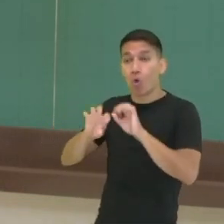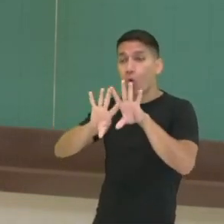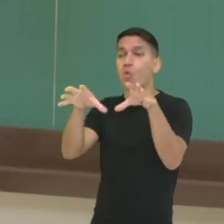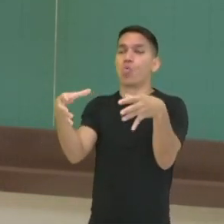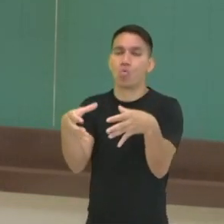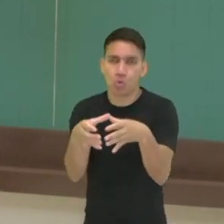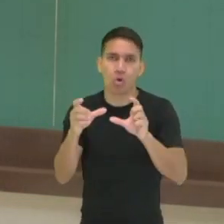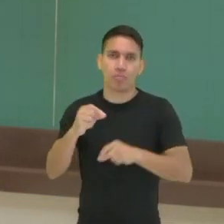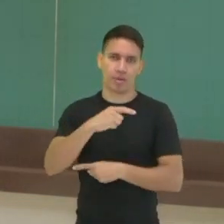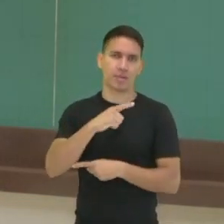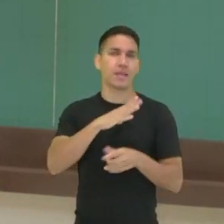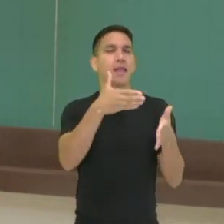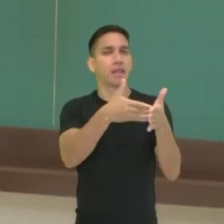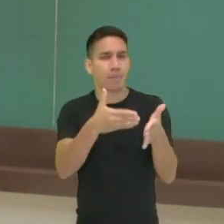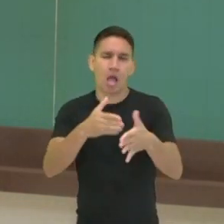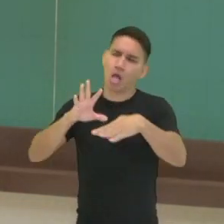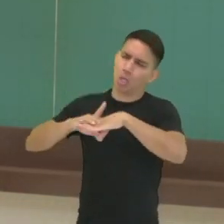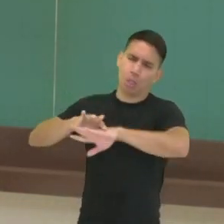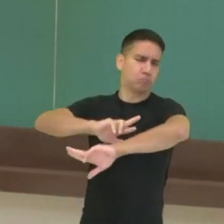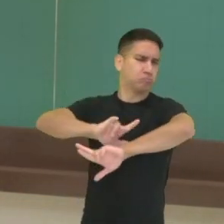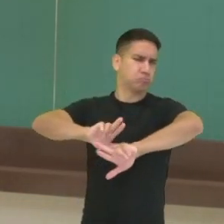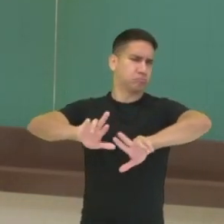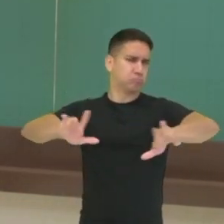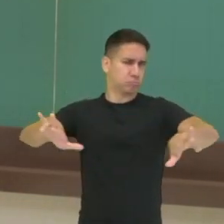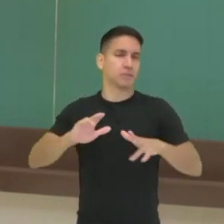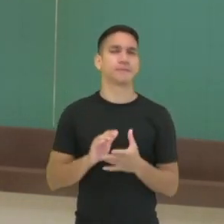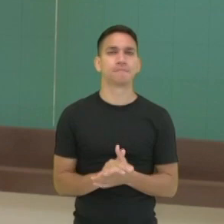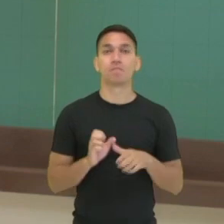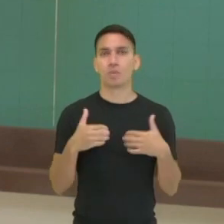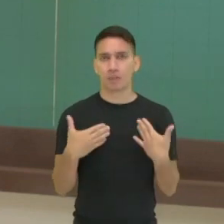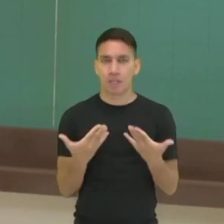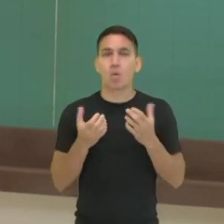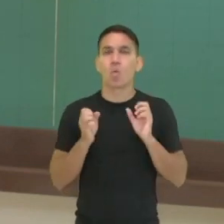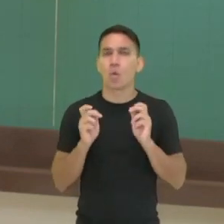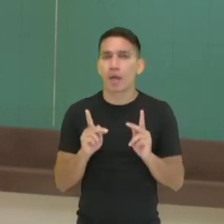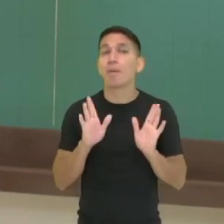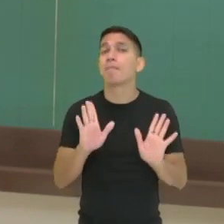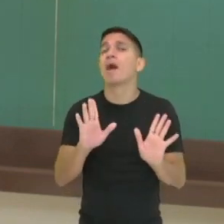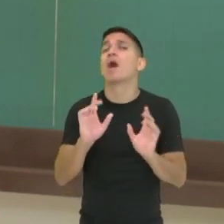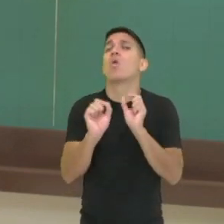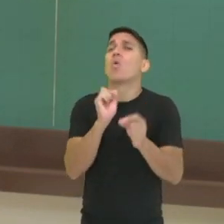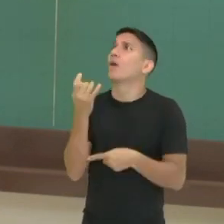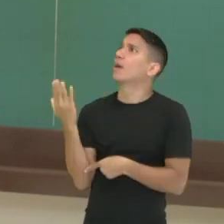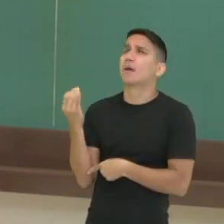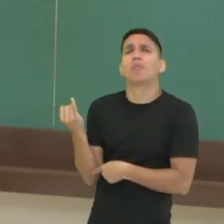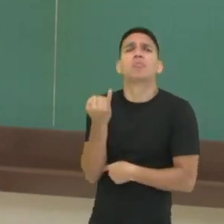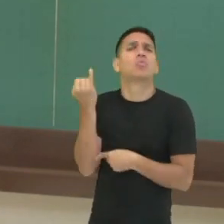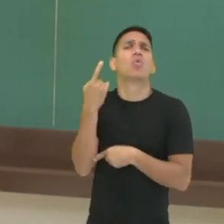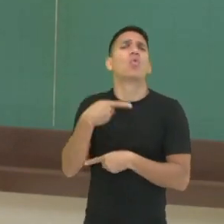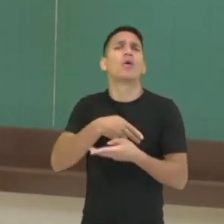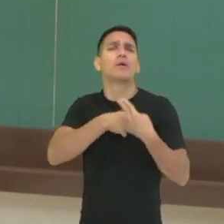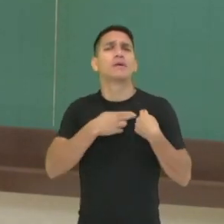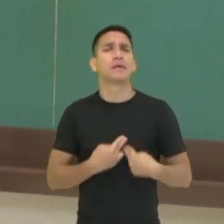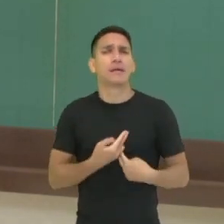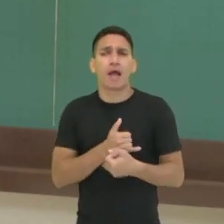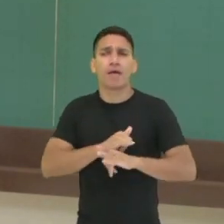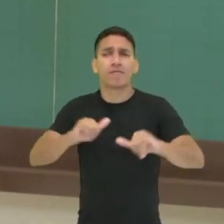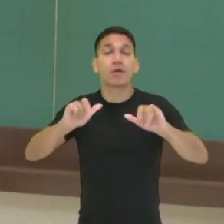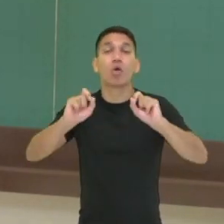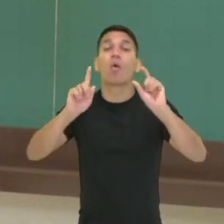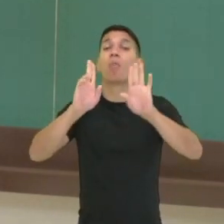de limitações, de doenças, entre outros. Tá, mas e a importância dessas campanhas? É para